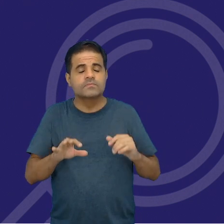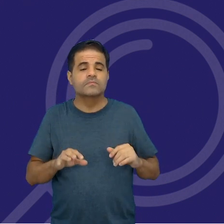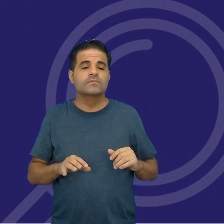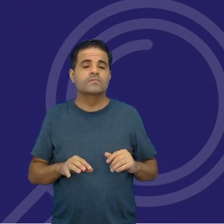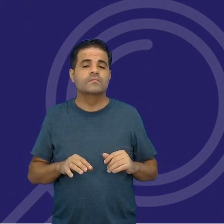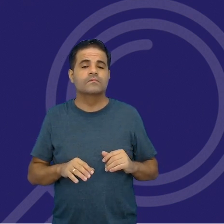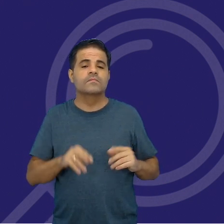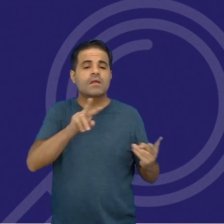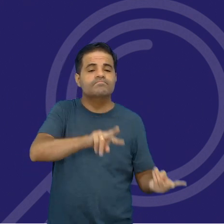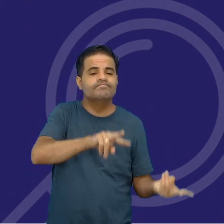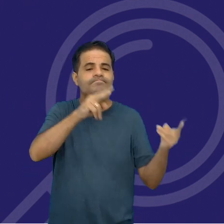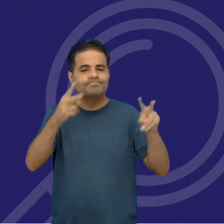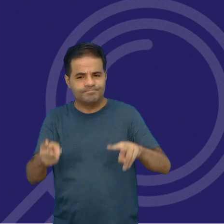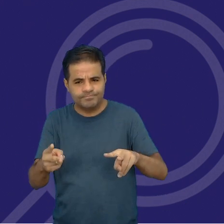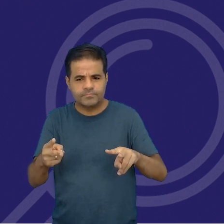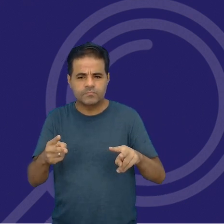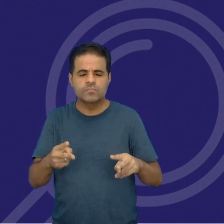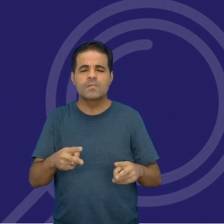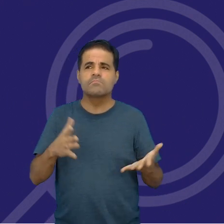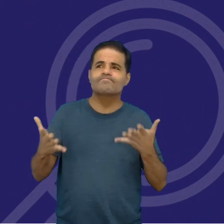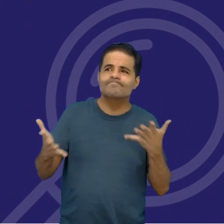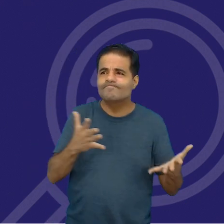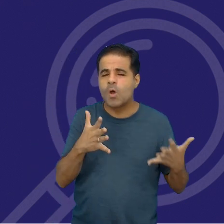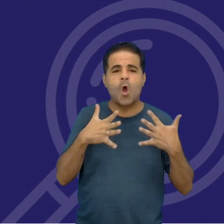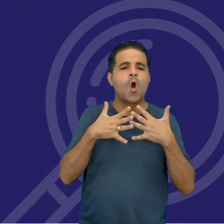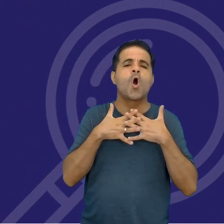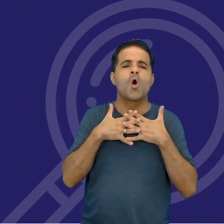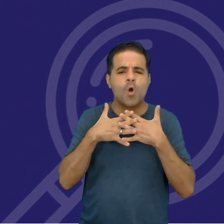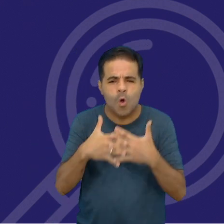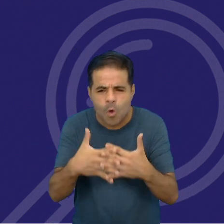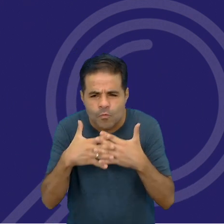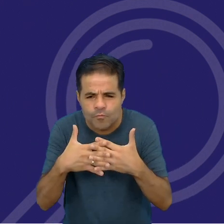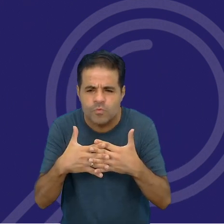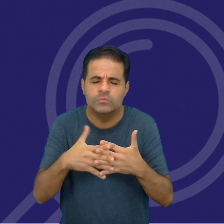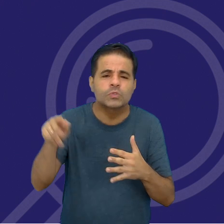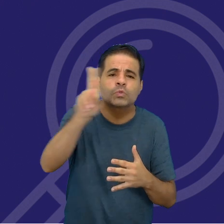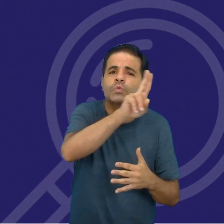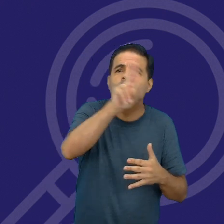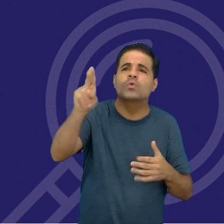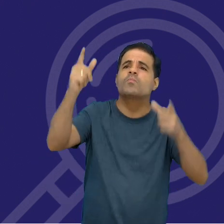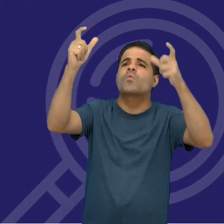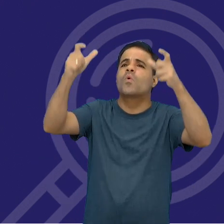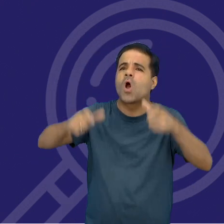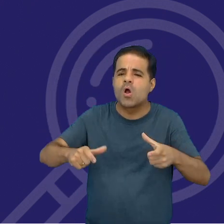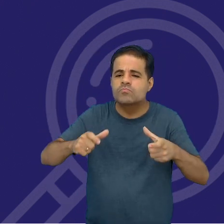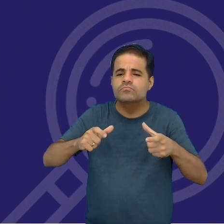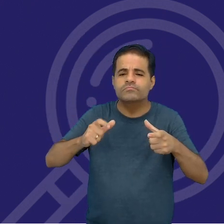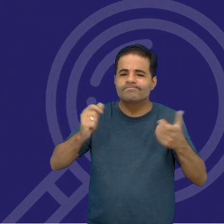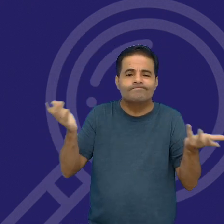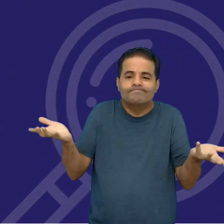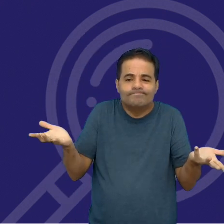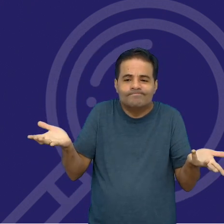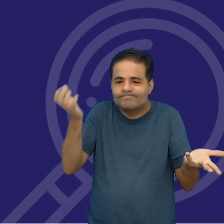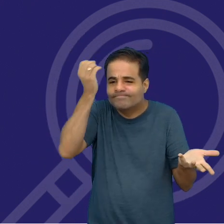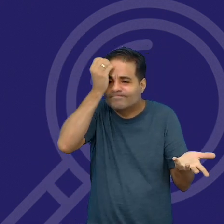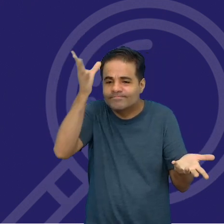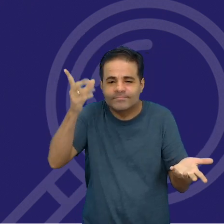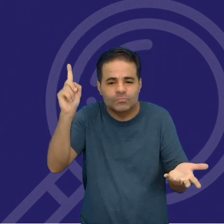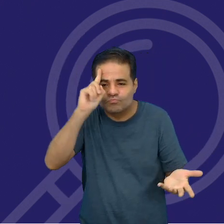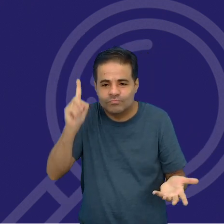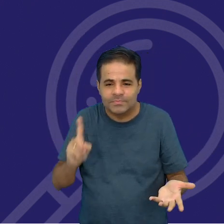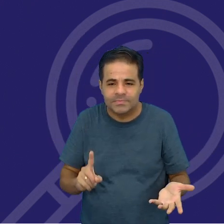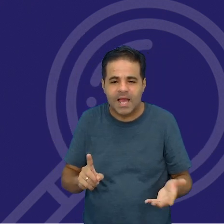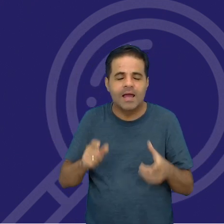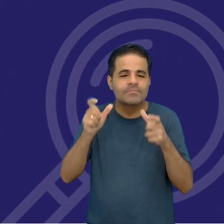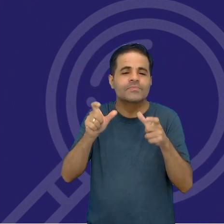em transição, a gente acaba confundindo os nomes, às vezes não sabe onde está lá, e é isso. Então, a habilidade está correta